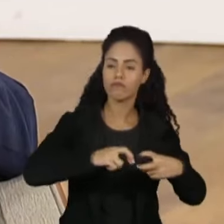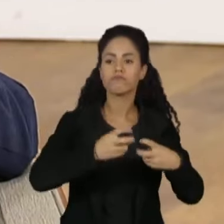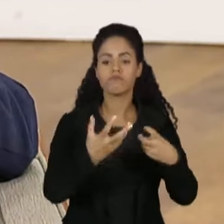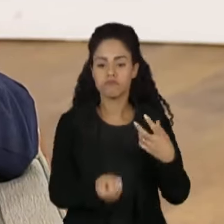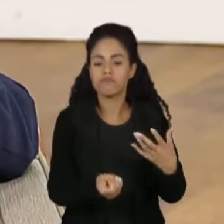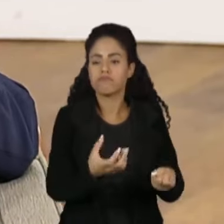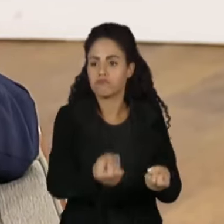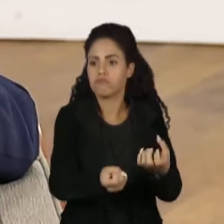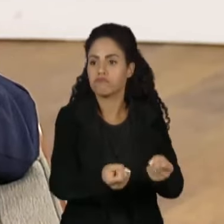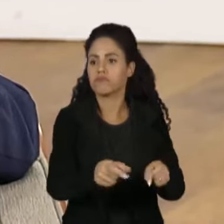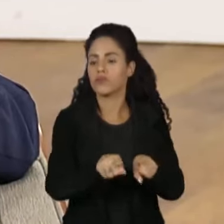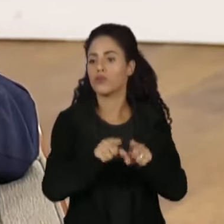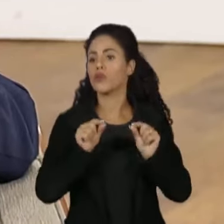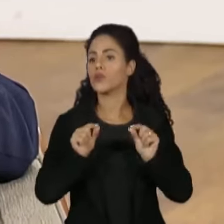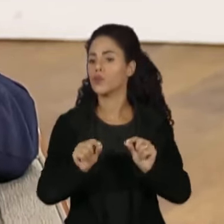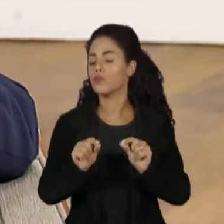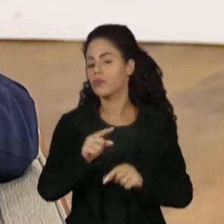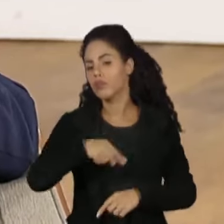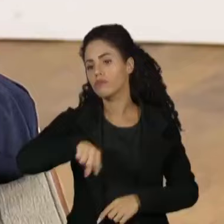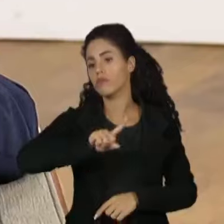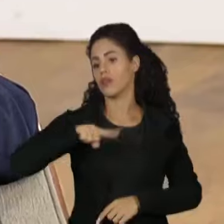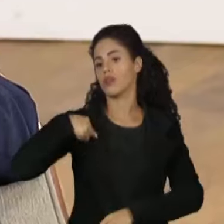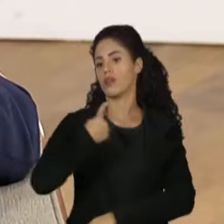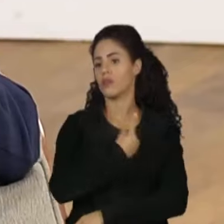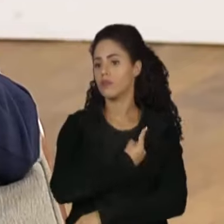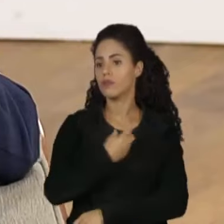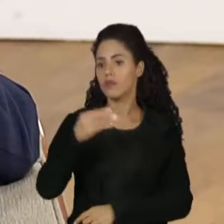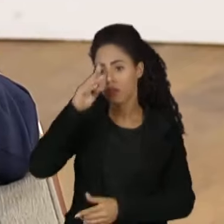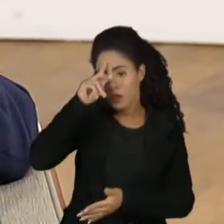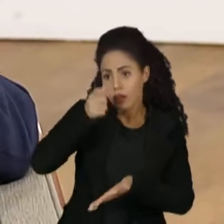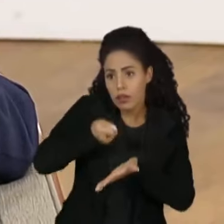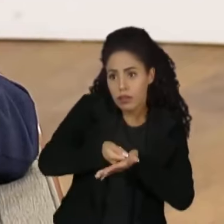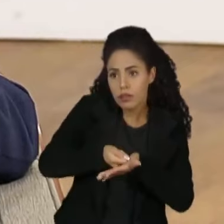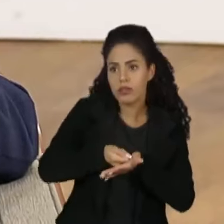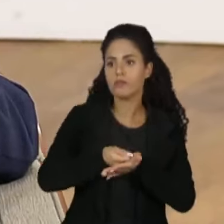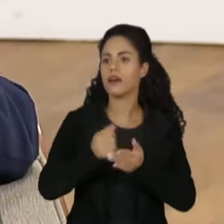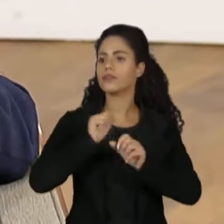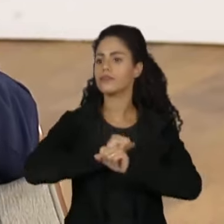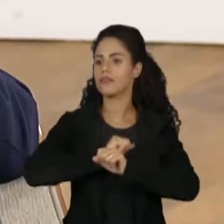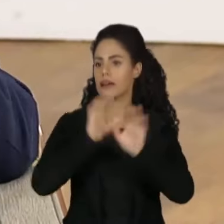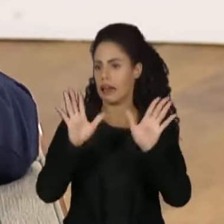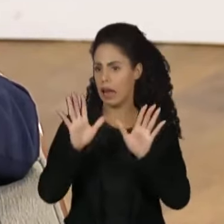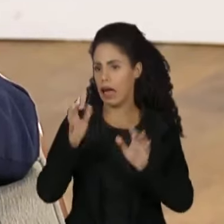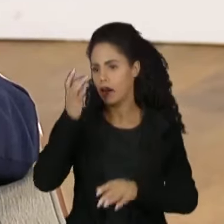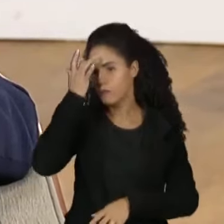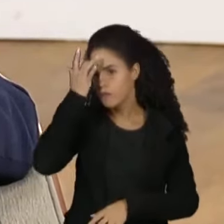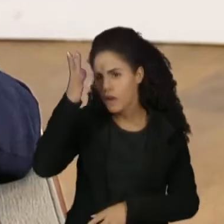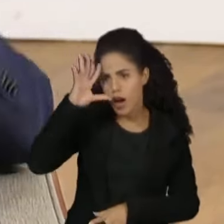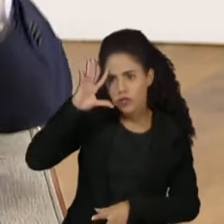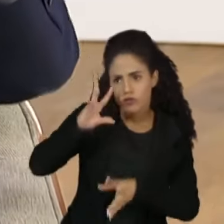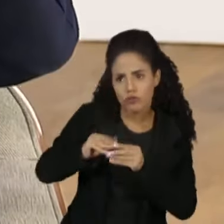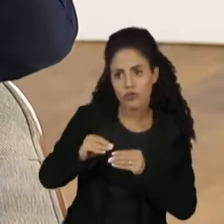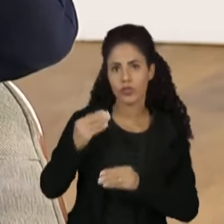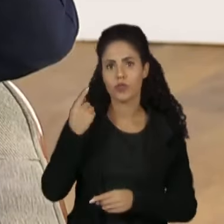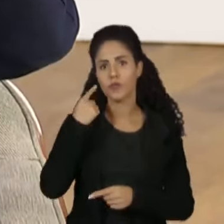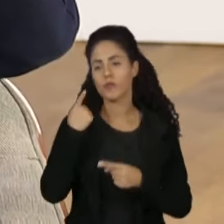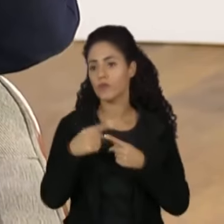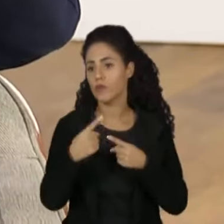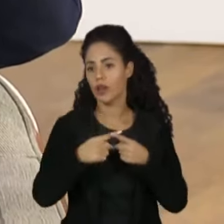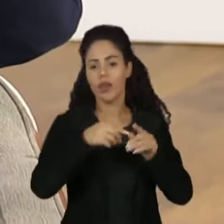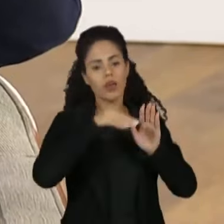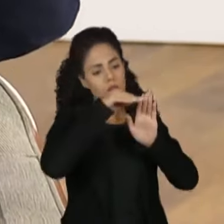se comprometeram a adotar, e nós vamos tornar as decisões mais inteligíveis, mais fáceis de você saber, porque vai